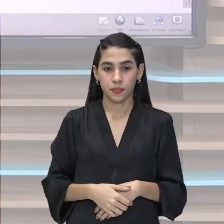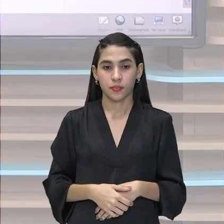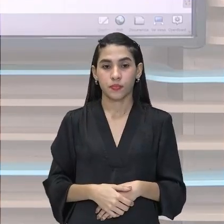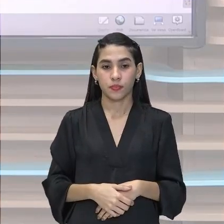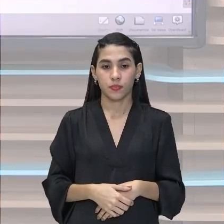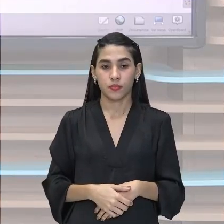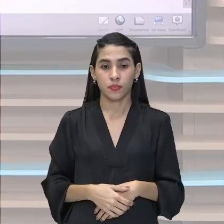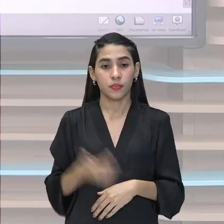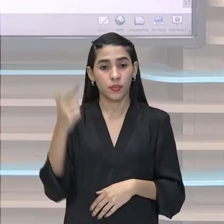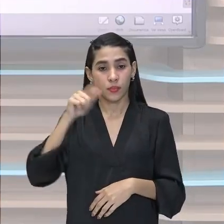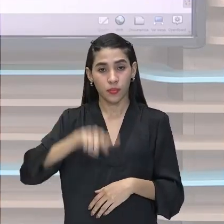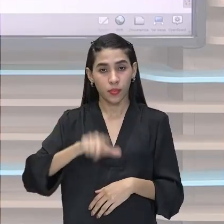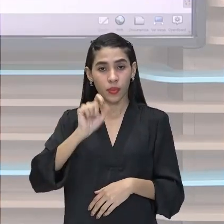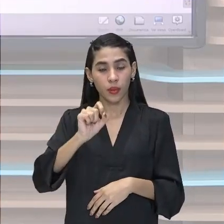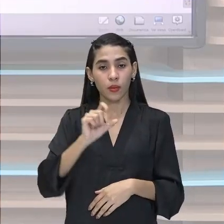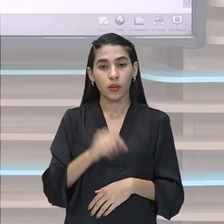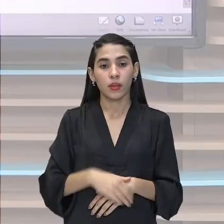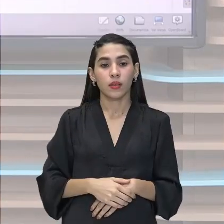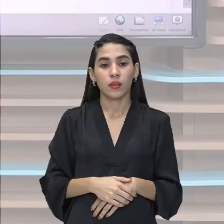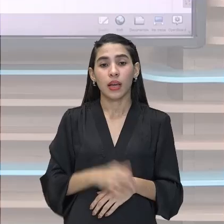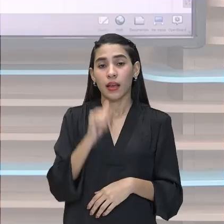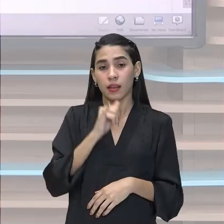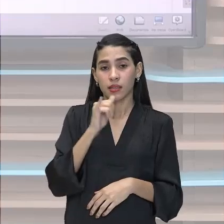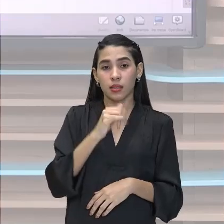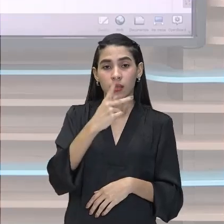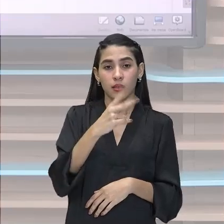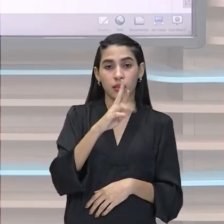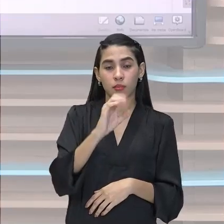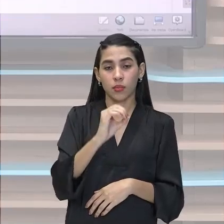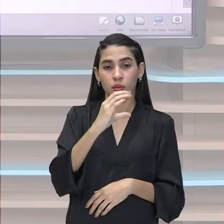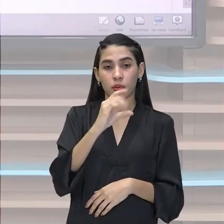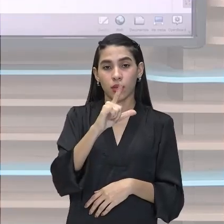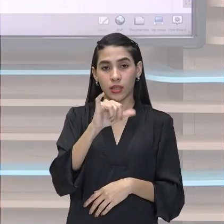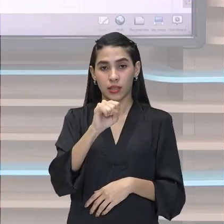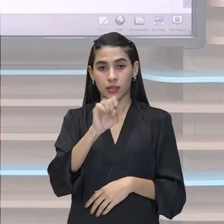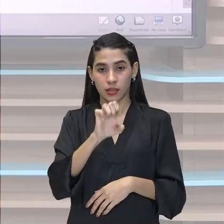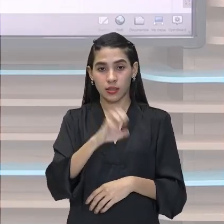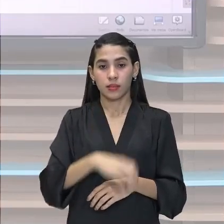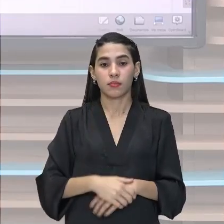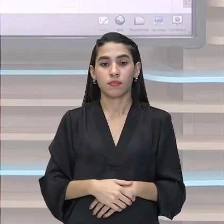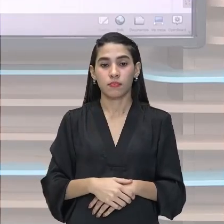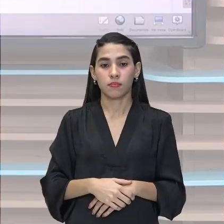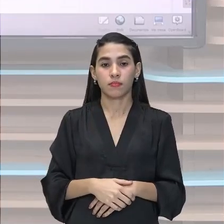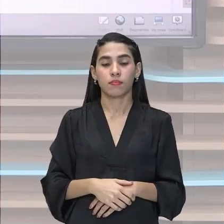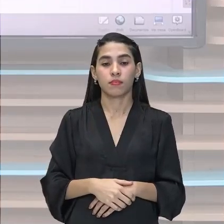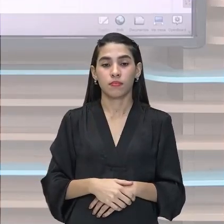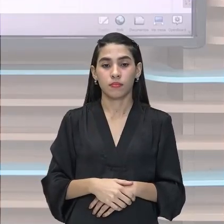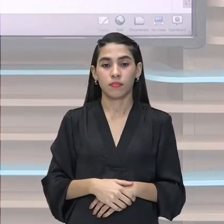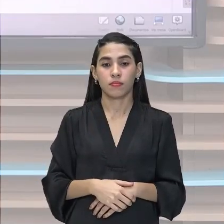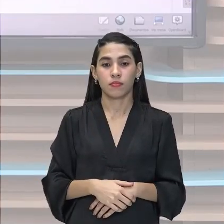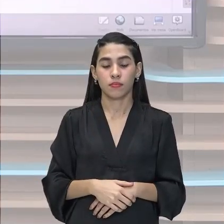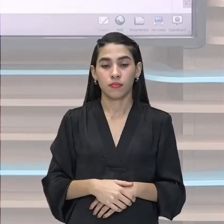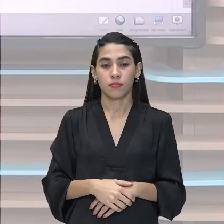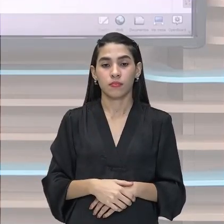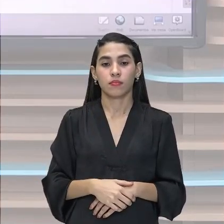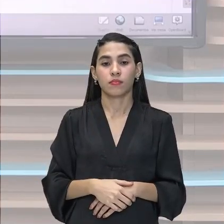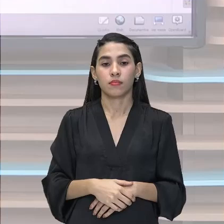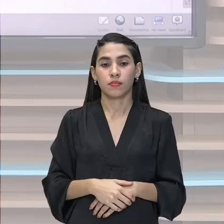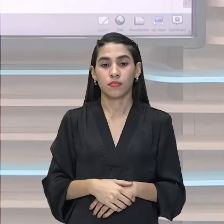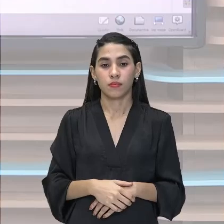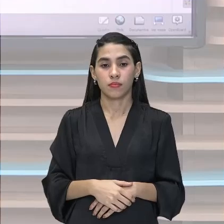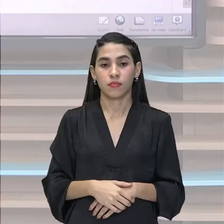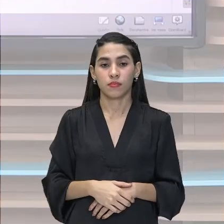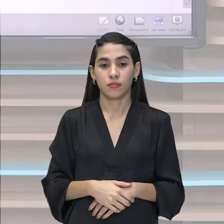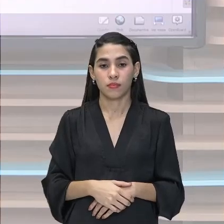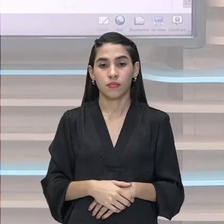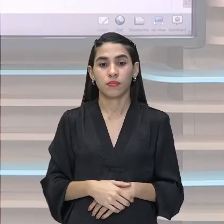aqui, novamente, é um caso de próclise. Palavra atrativa, pronome demonstrativo, vem o nosso pronome oblíquo e